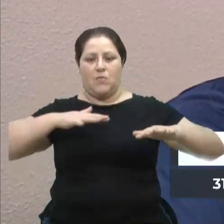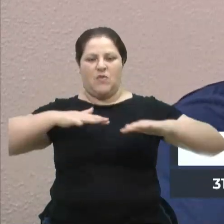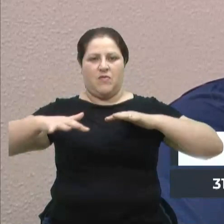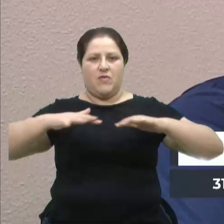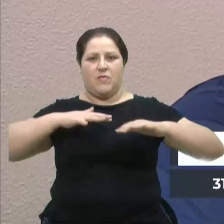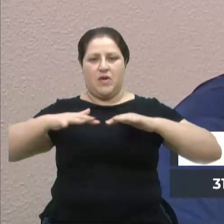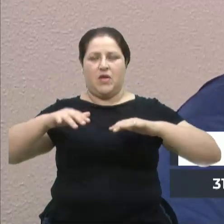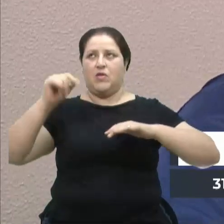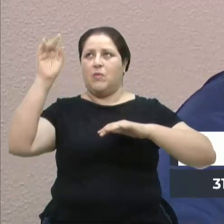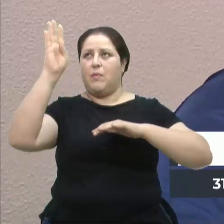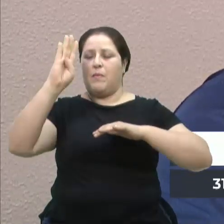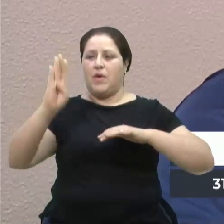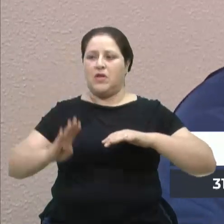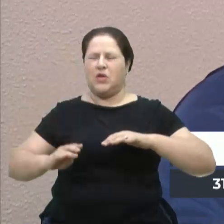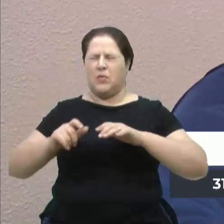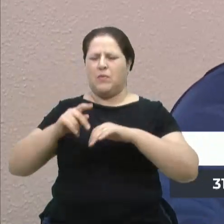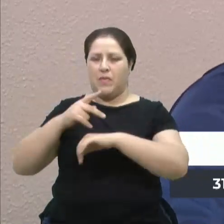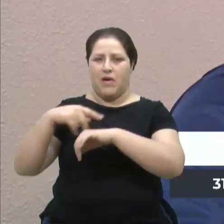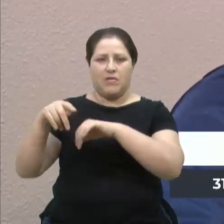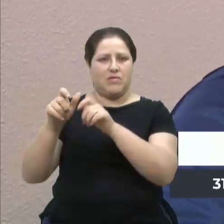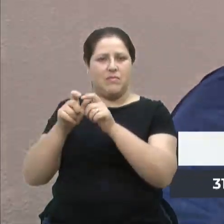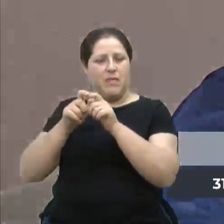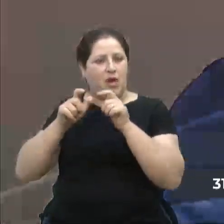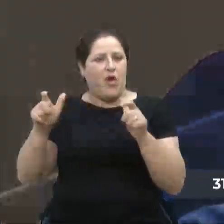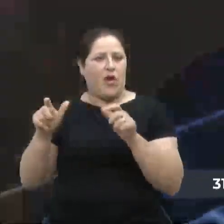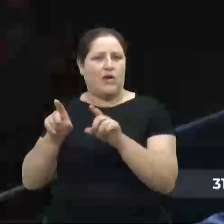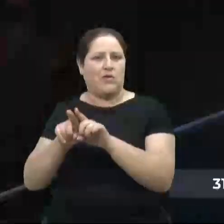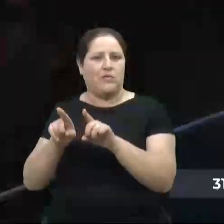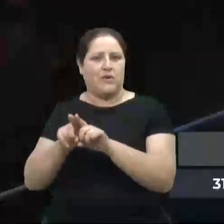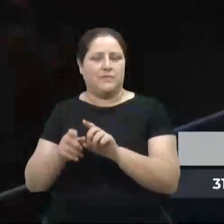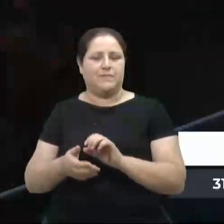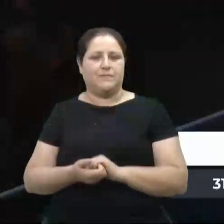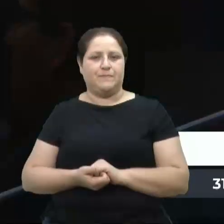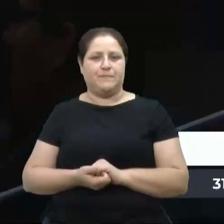país. Caxias do Sul, naquela época,